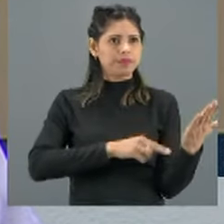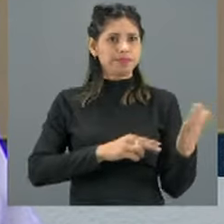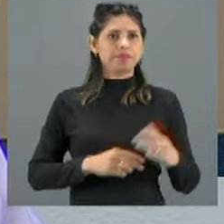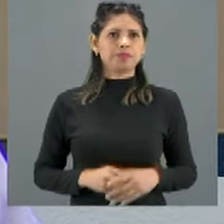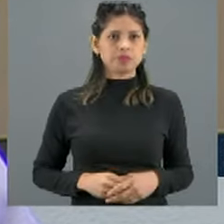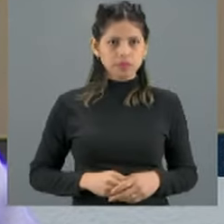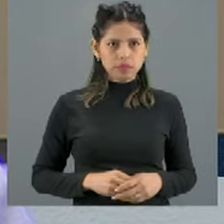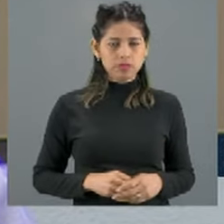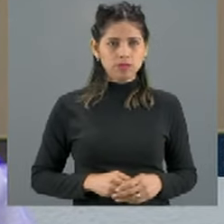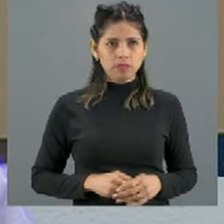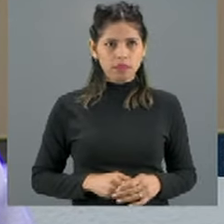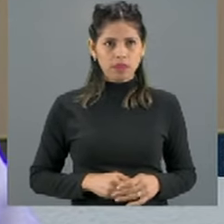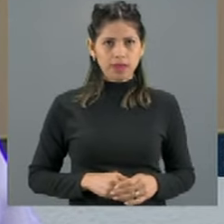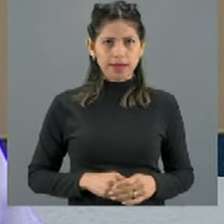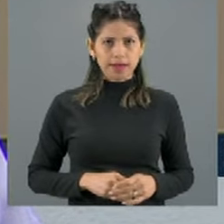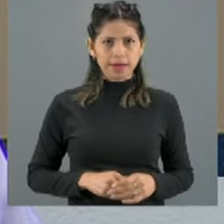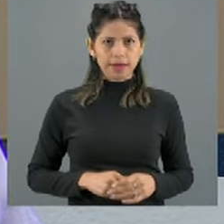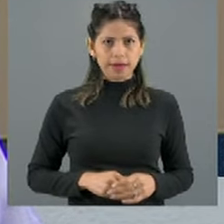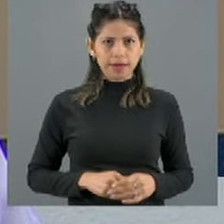indígena Sangradouro,